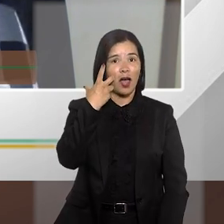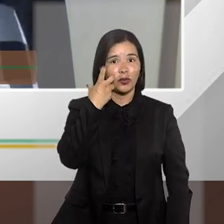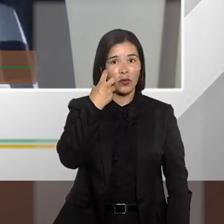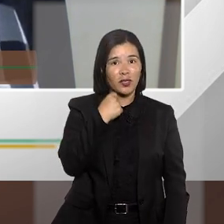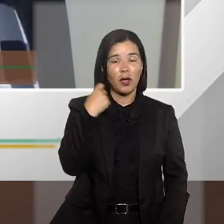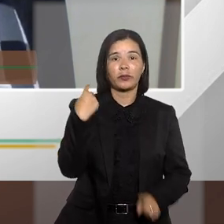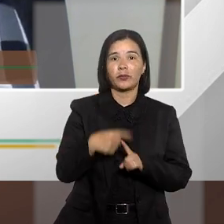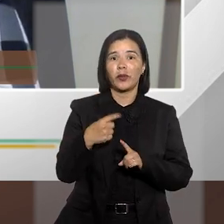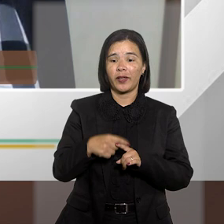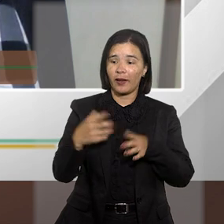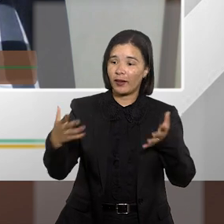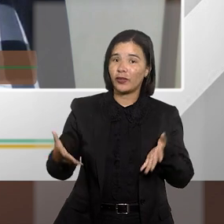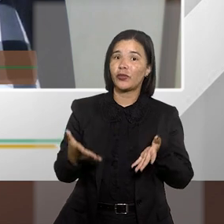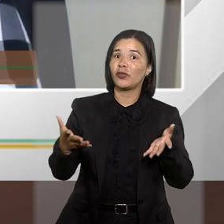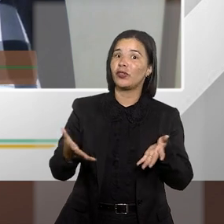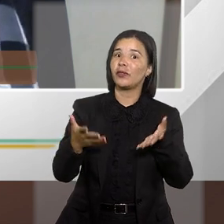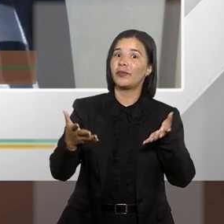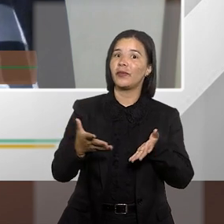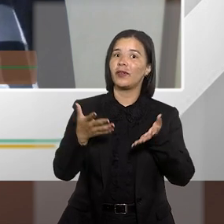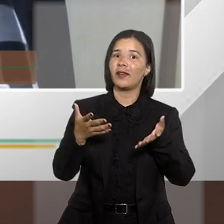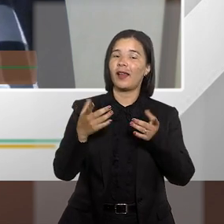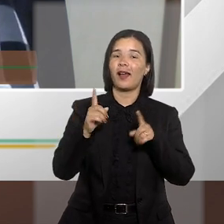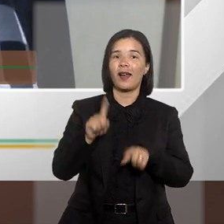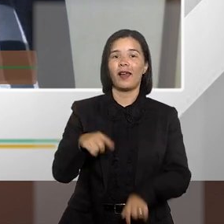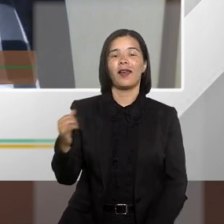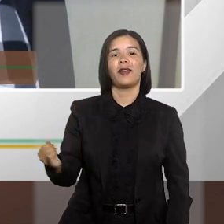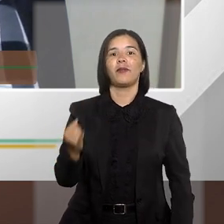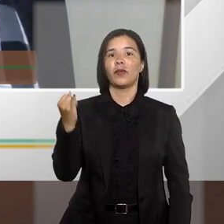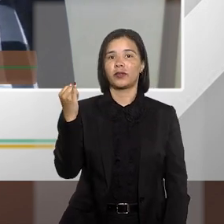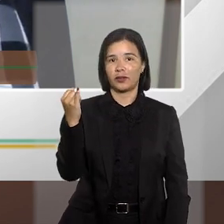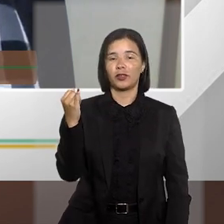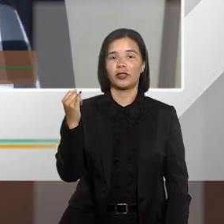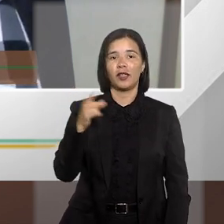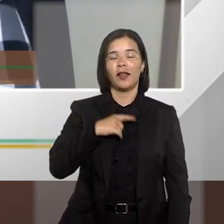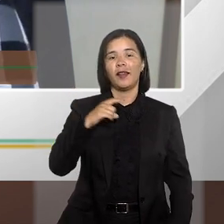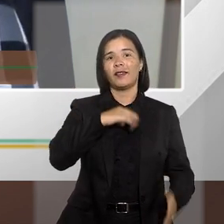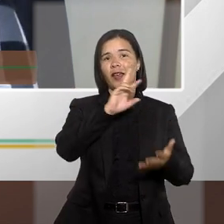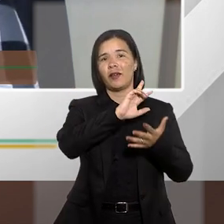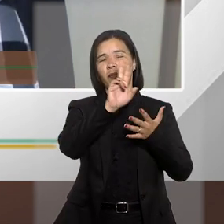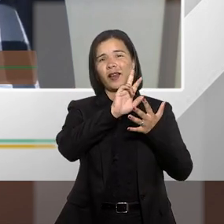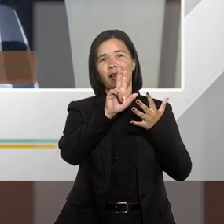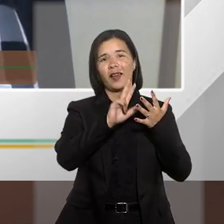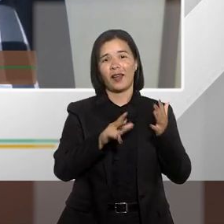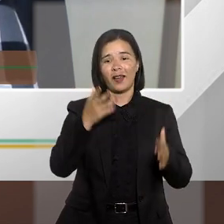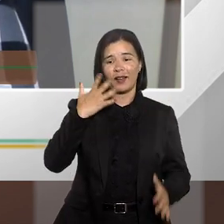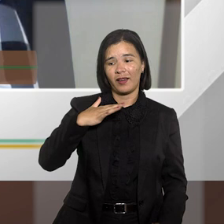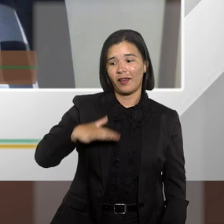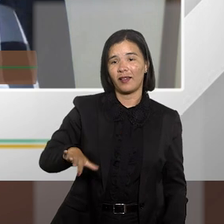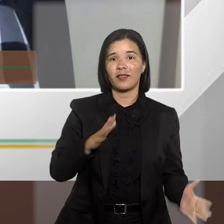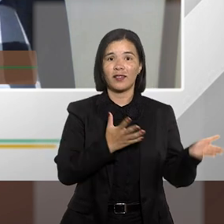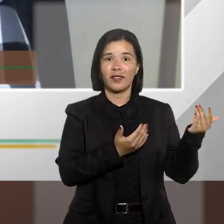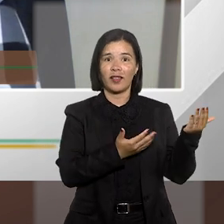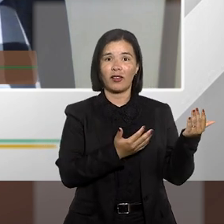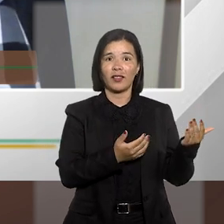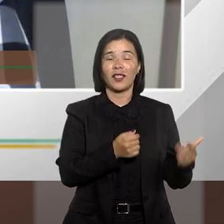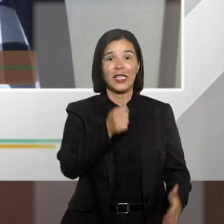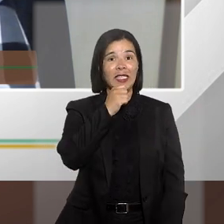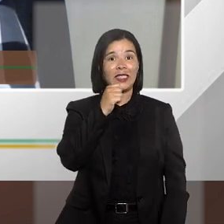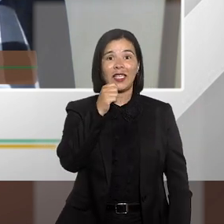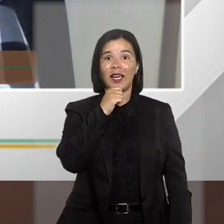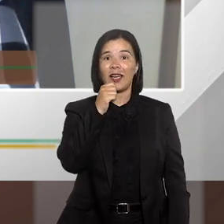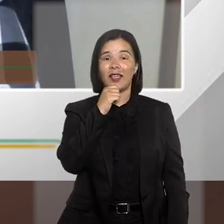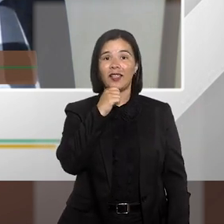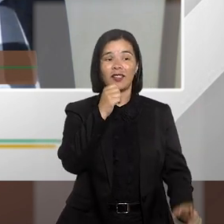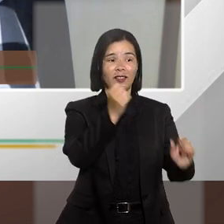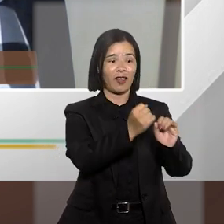uma forma de estimular. Então, sempre importante, a gente tem uma quantidade muito grande de crianças e adolescentes que ainda estão na fila de